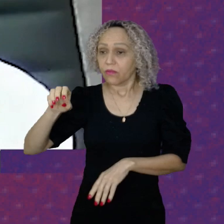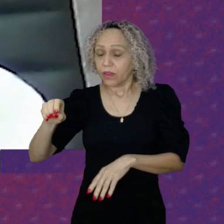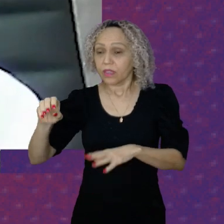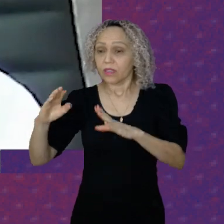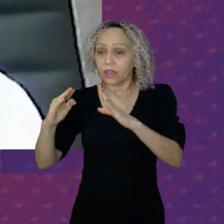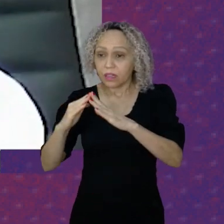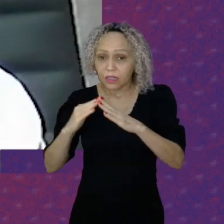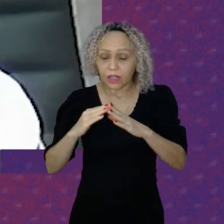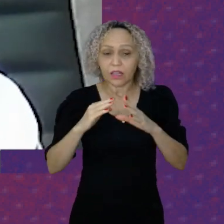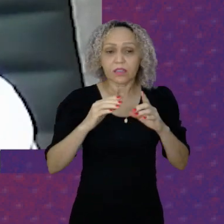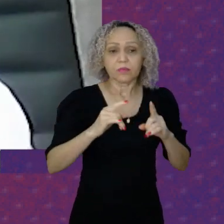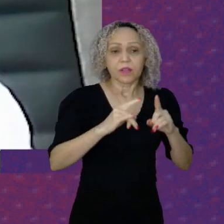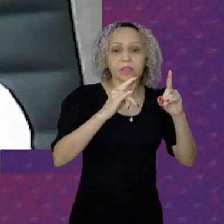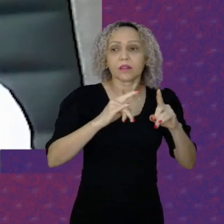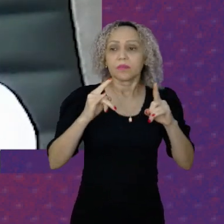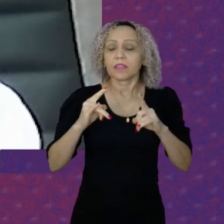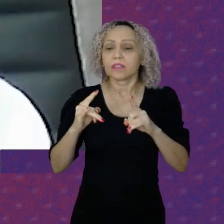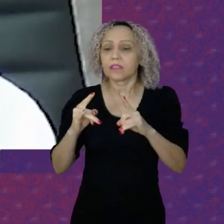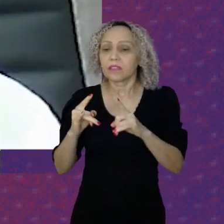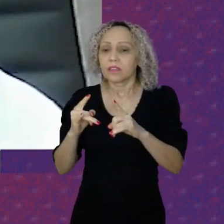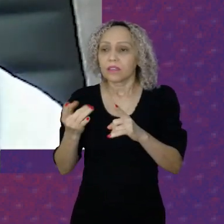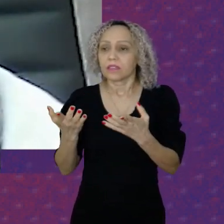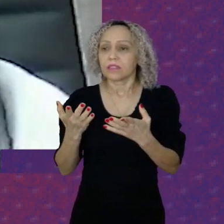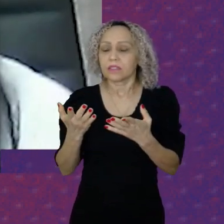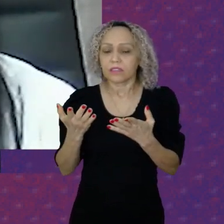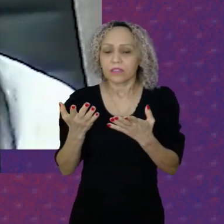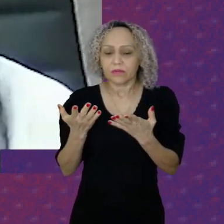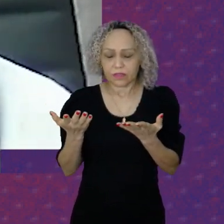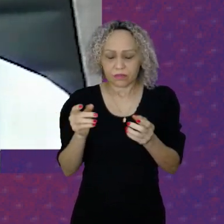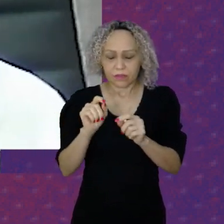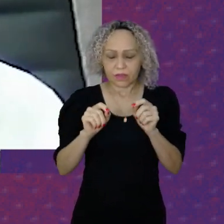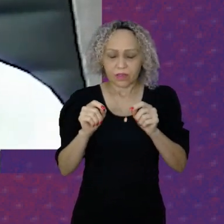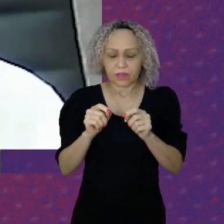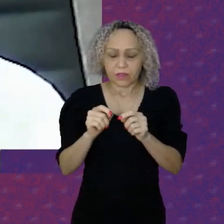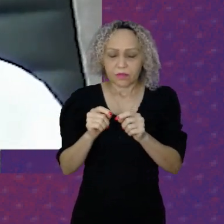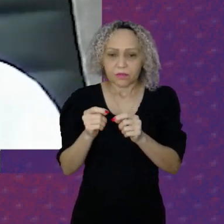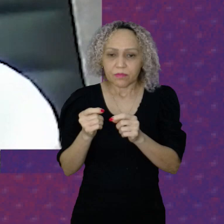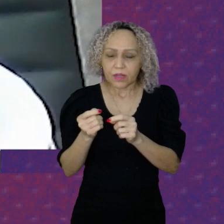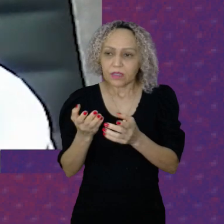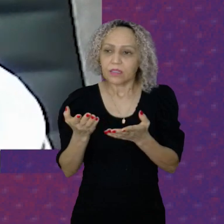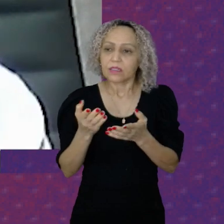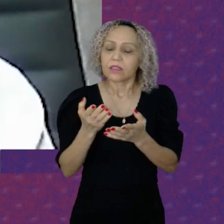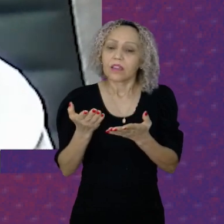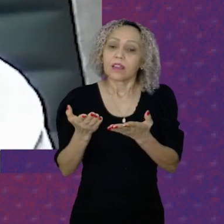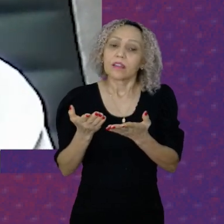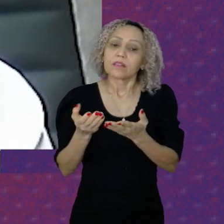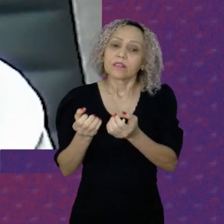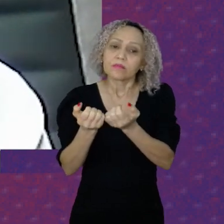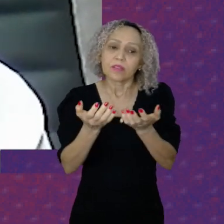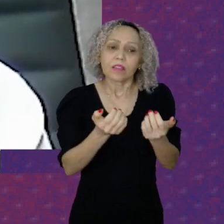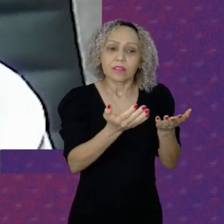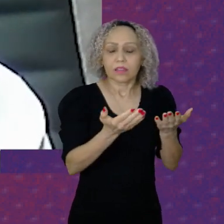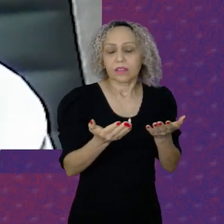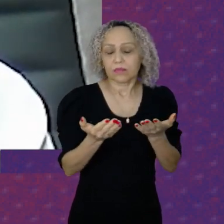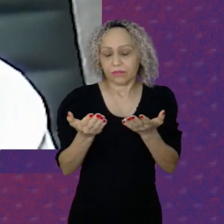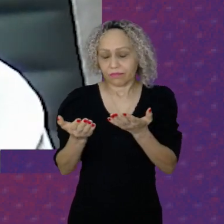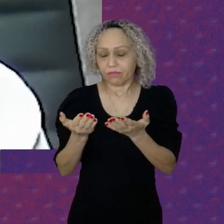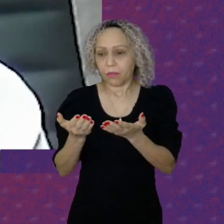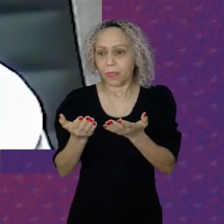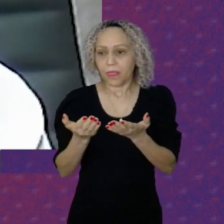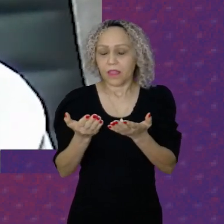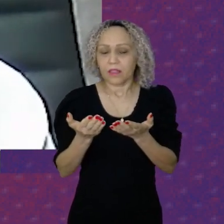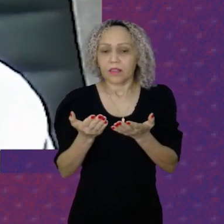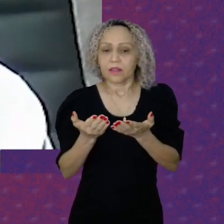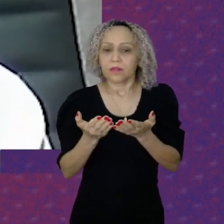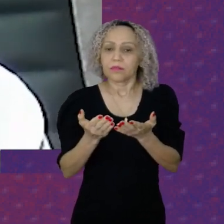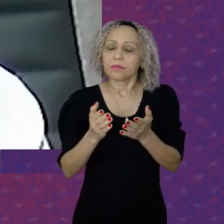uma população de uma faixa etária um pouquinho maior que a do Minha Casa Minha Vida. Porque Minha Casa Minha Vida é de 0 a 3 salários mínimos, que é a faixa